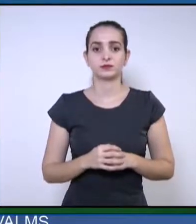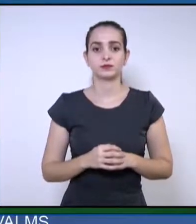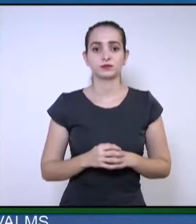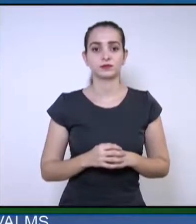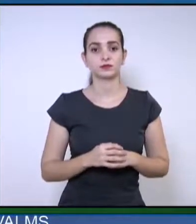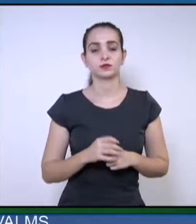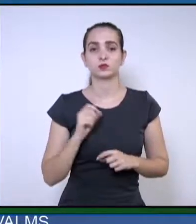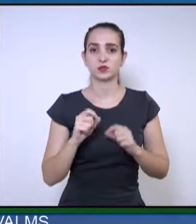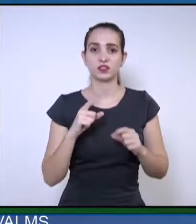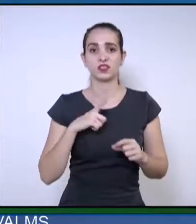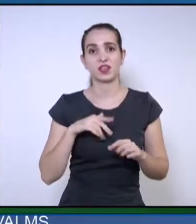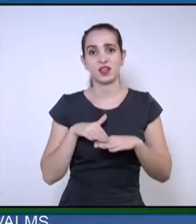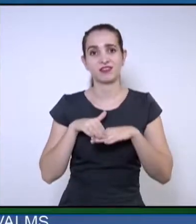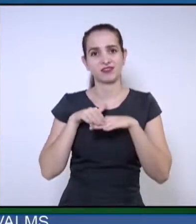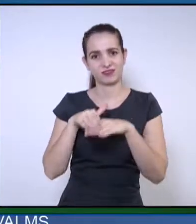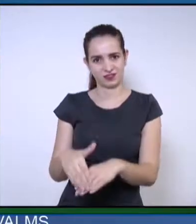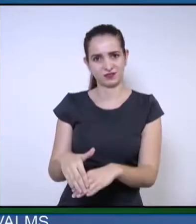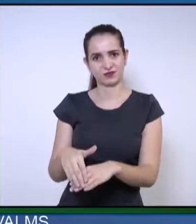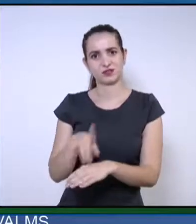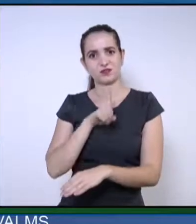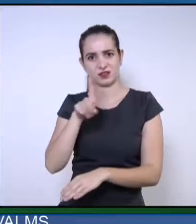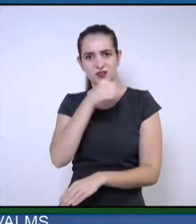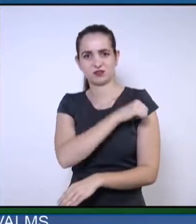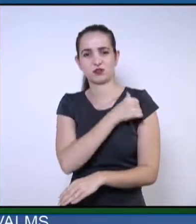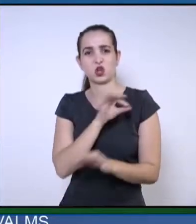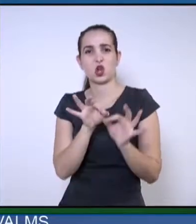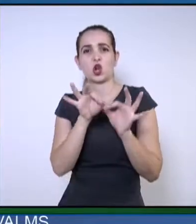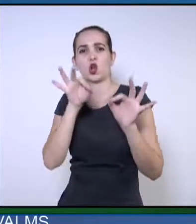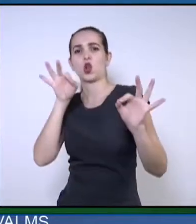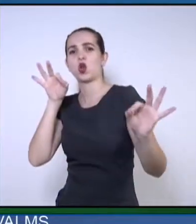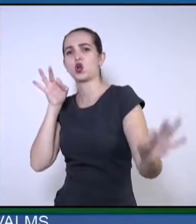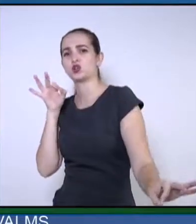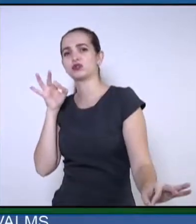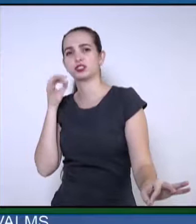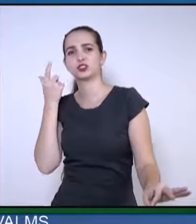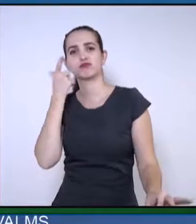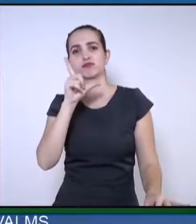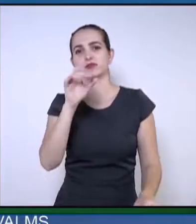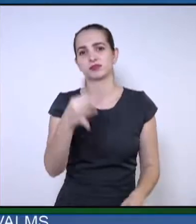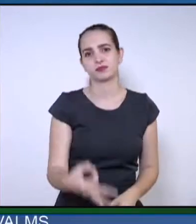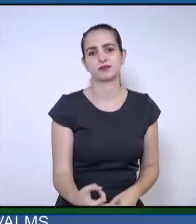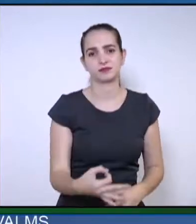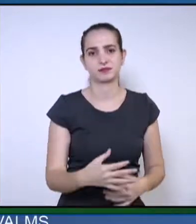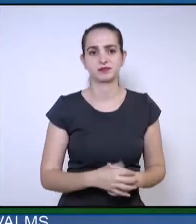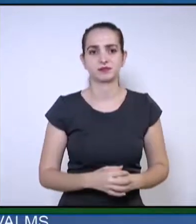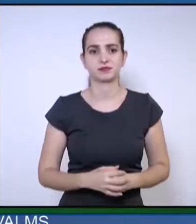de que a intervenção no Rio de Janeiro está longe de dar certo, está longe de funcionar.